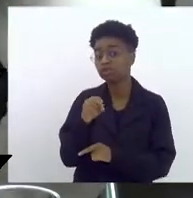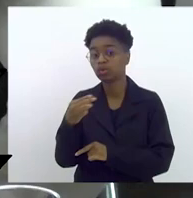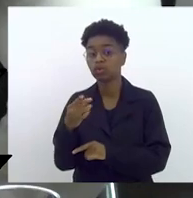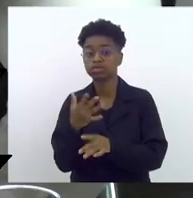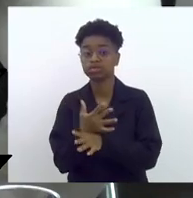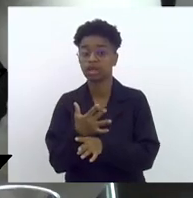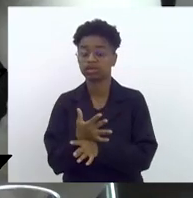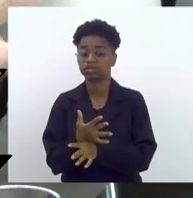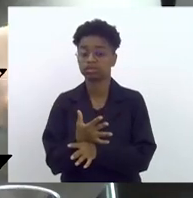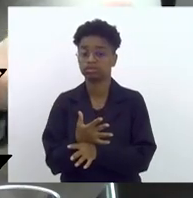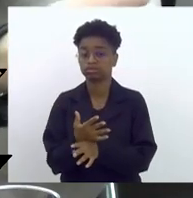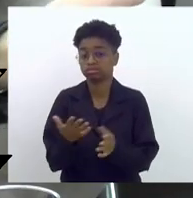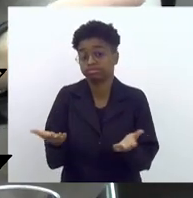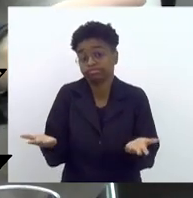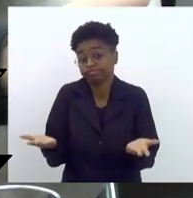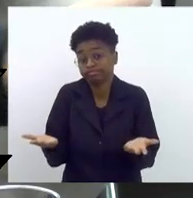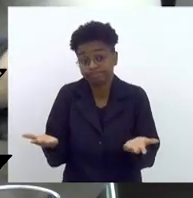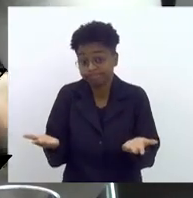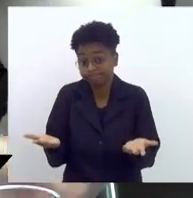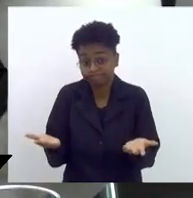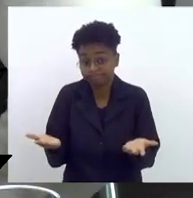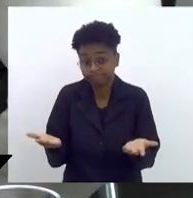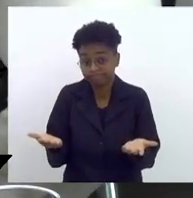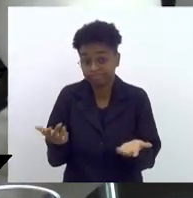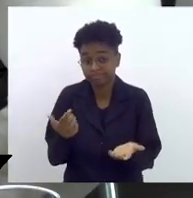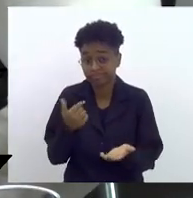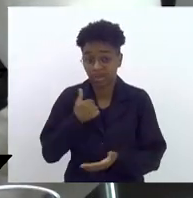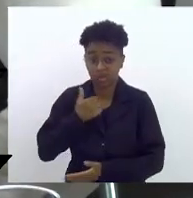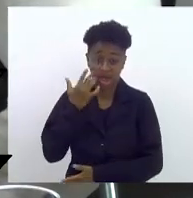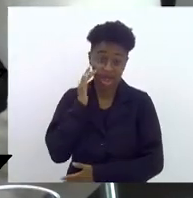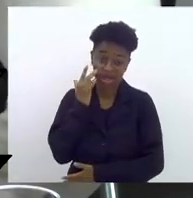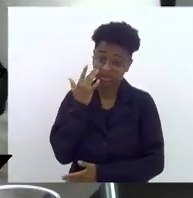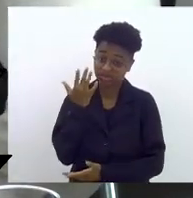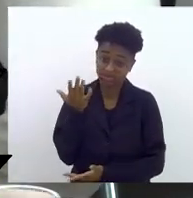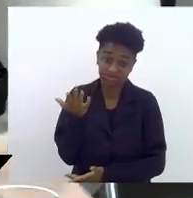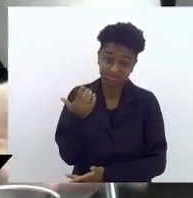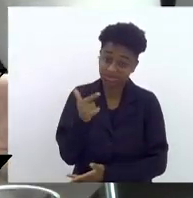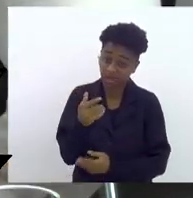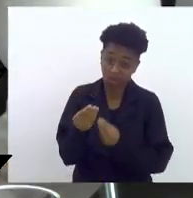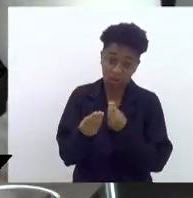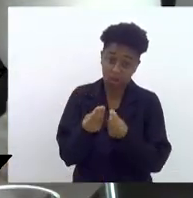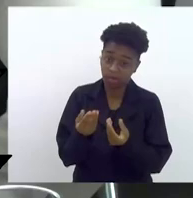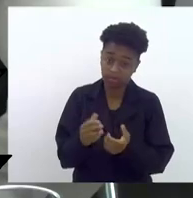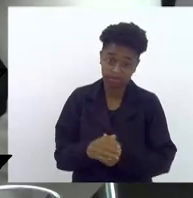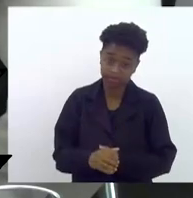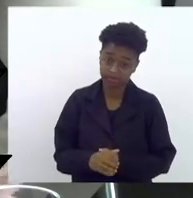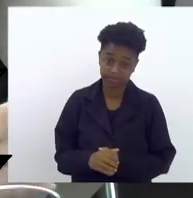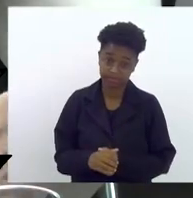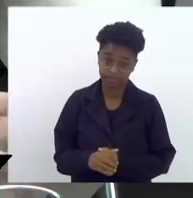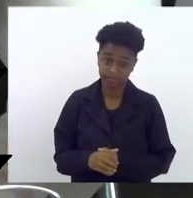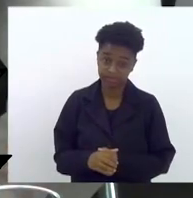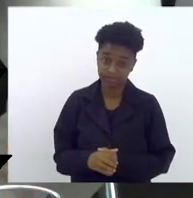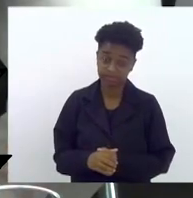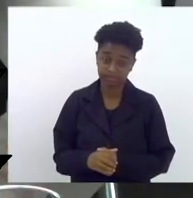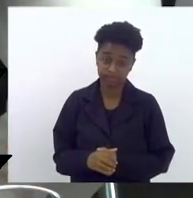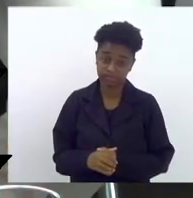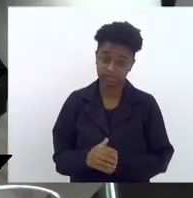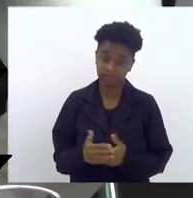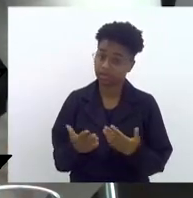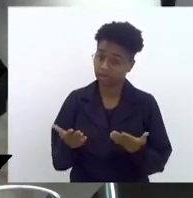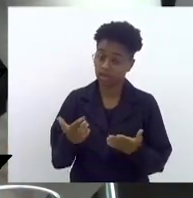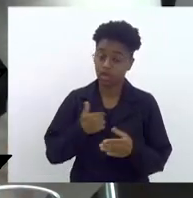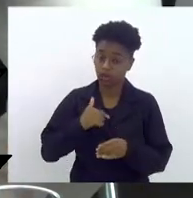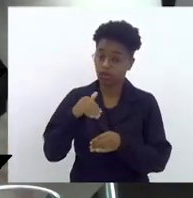os municípios então eu não vejo como superar essa questão então